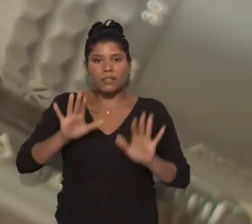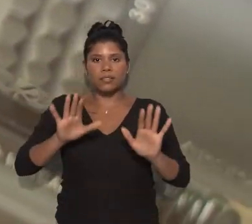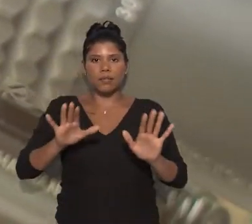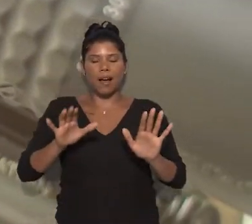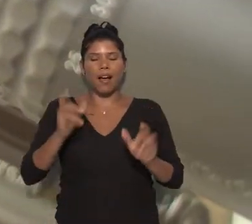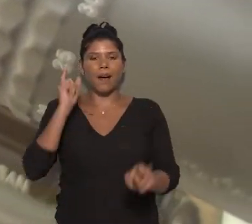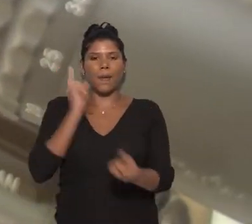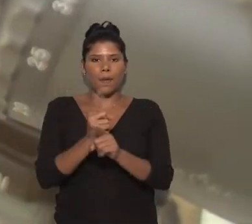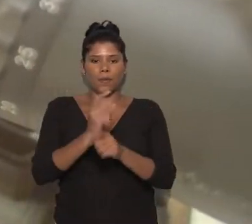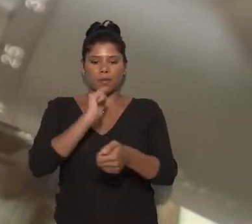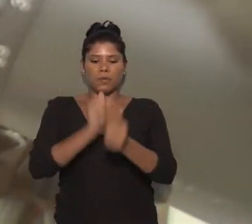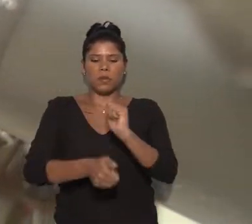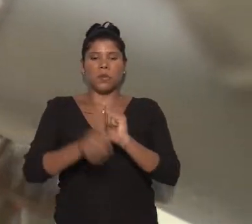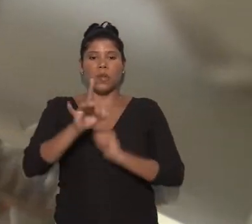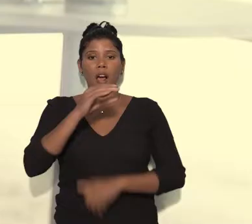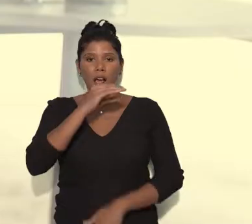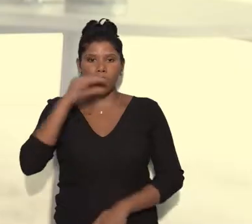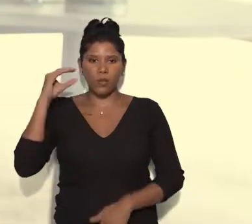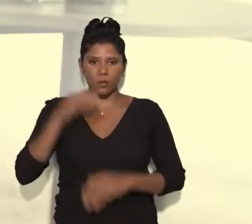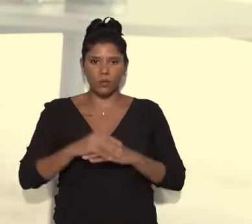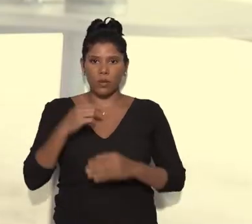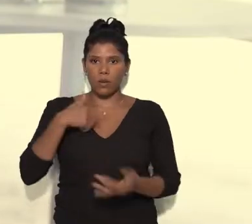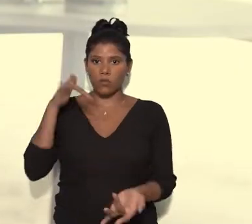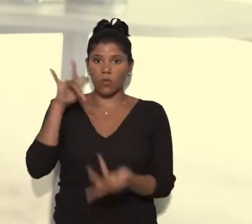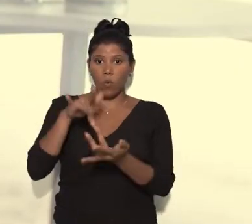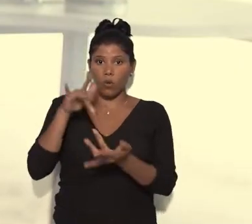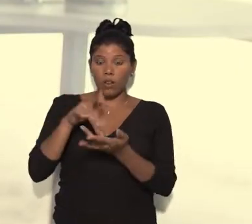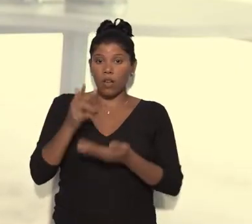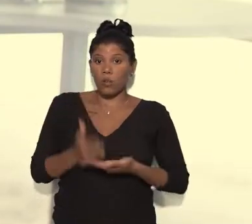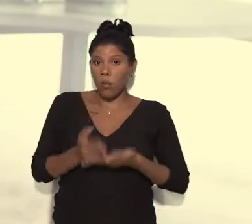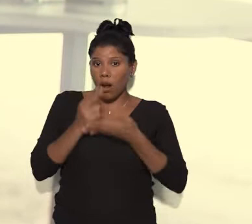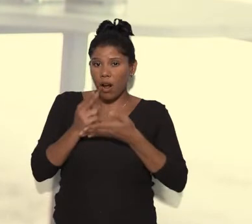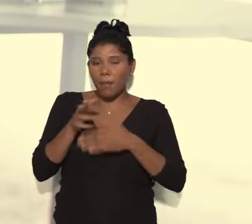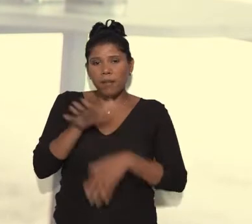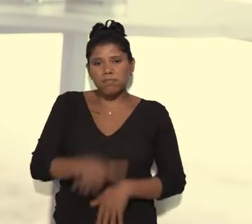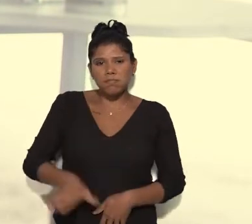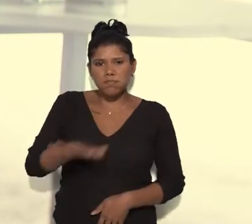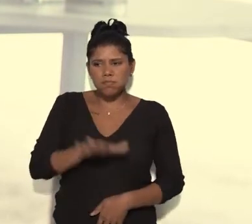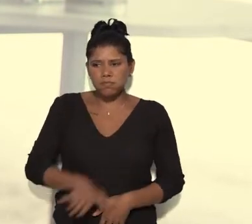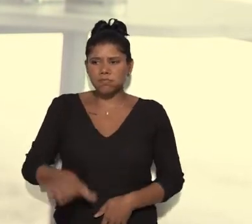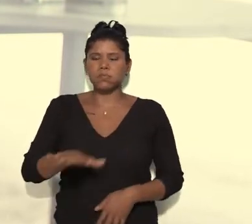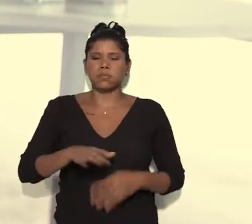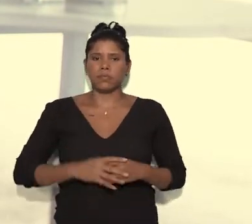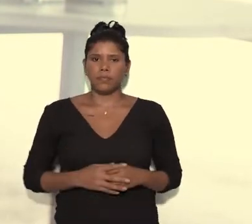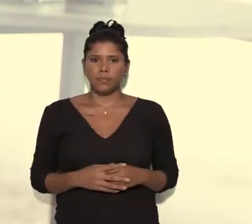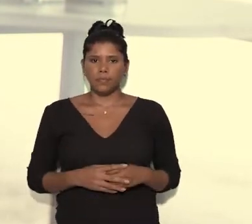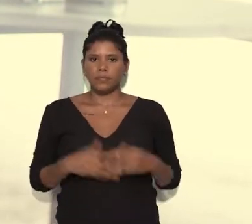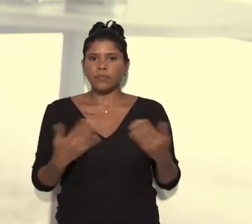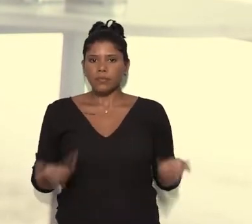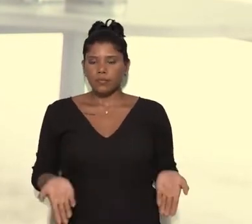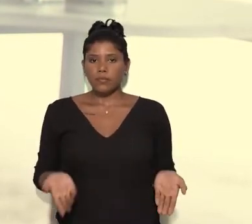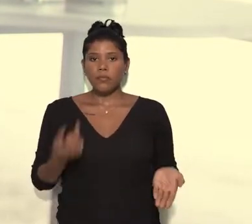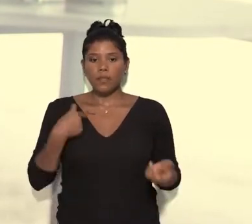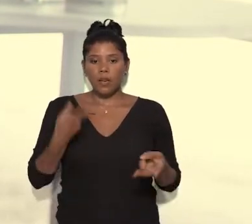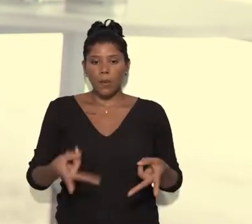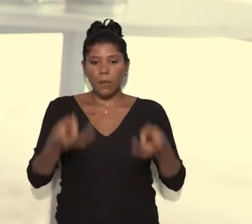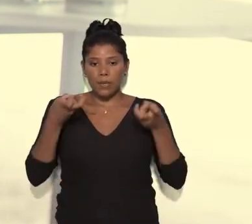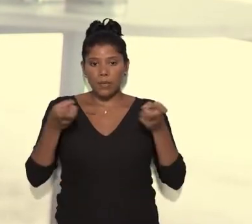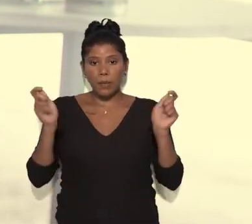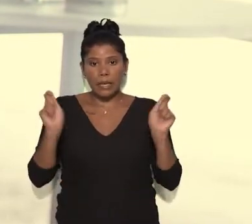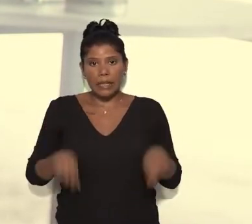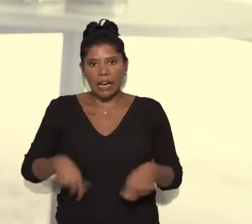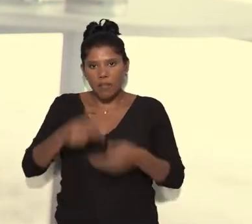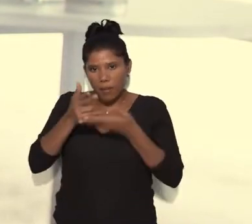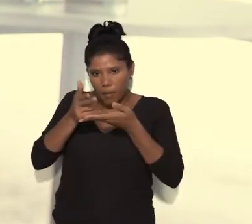esporte já adulto. Eu tive contato com essas carabinas de chumbinho, de ar comprimido. E eu notei que tinha um espaço grande para a